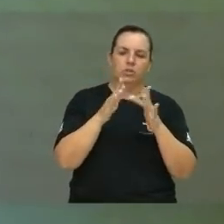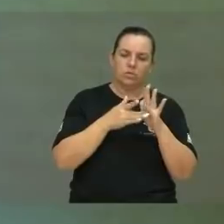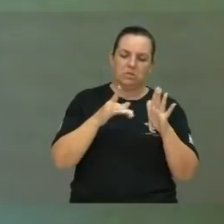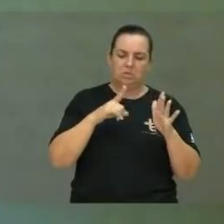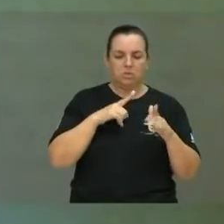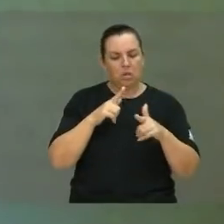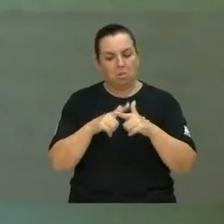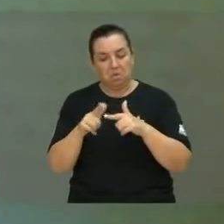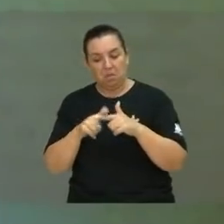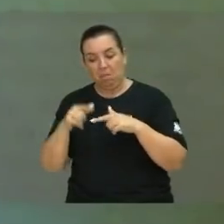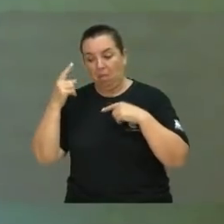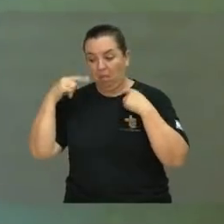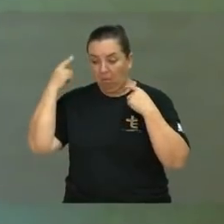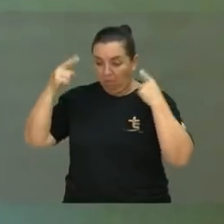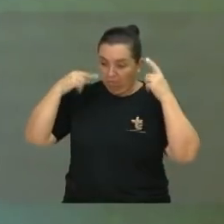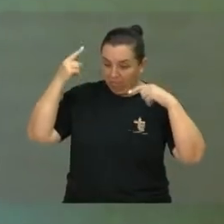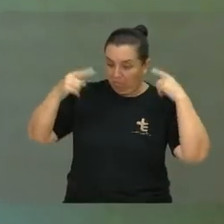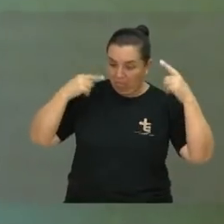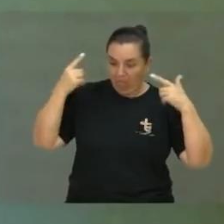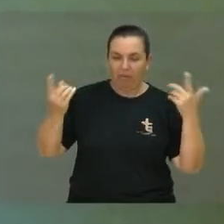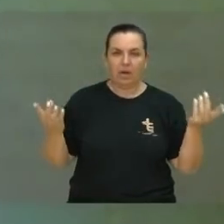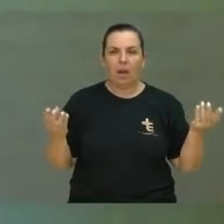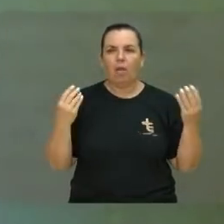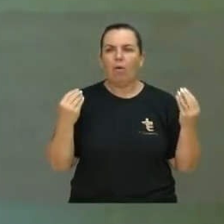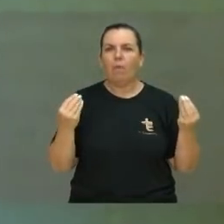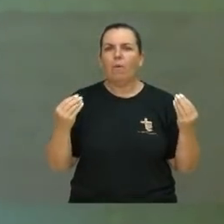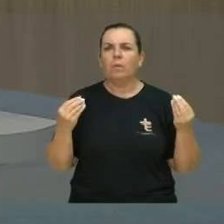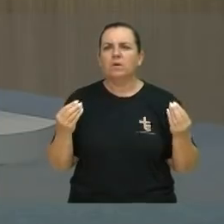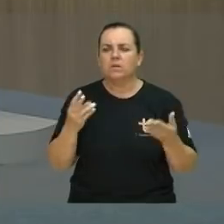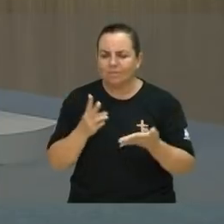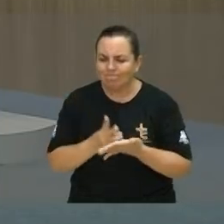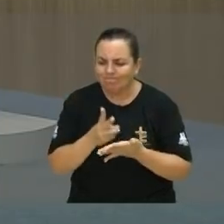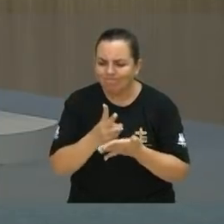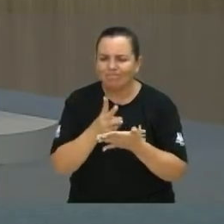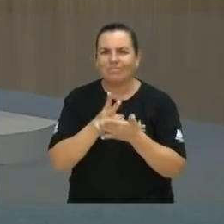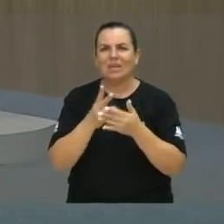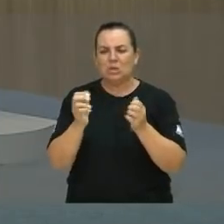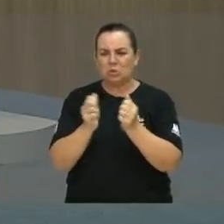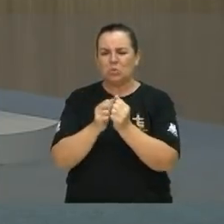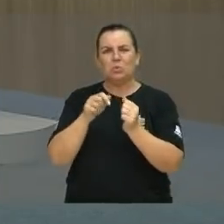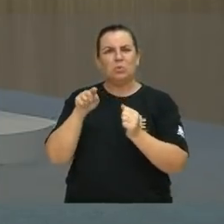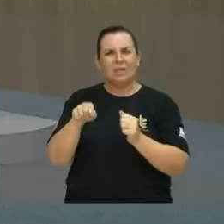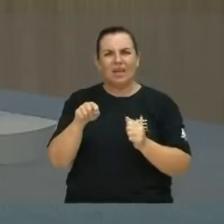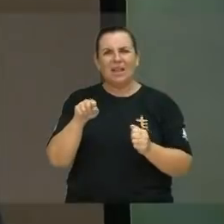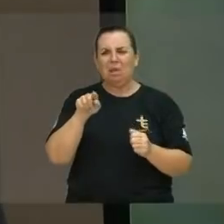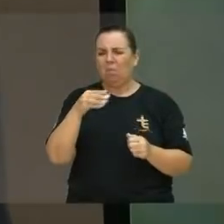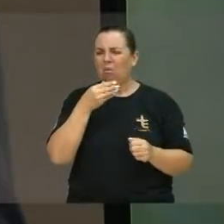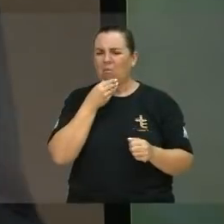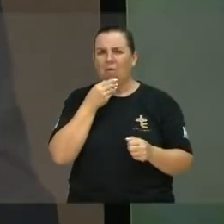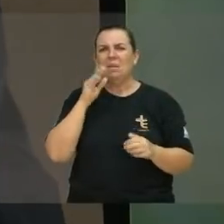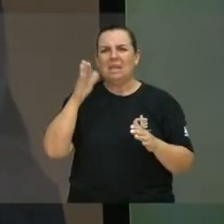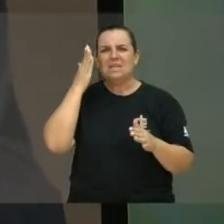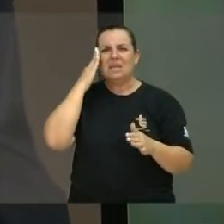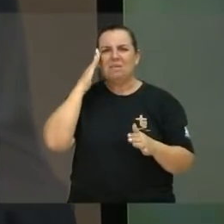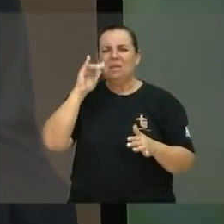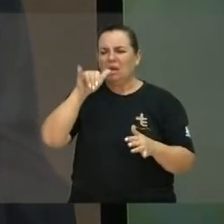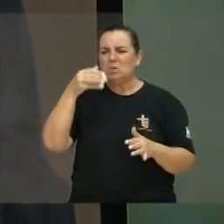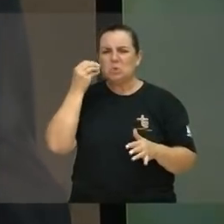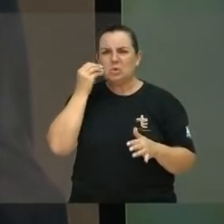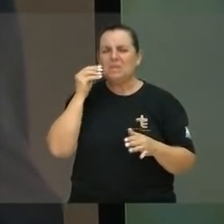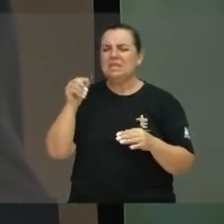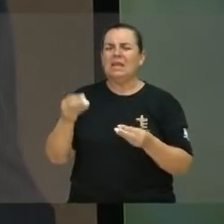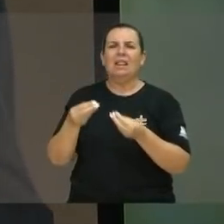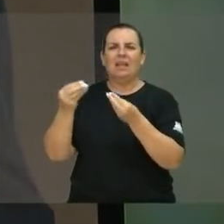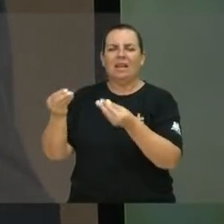de loucura como é que se mantém junto de si e este ou